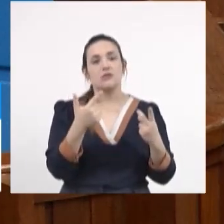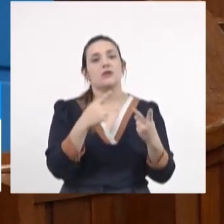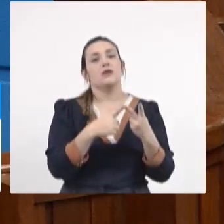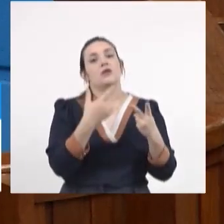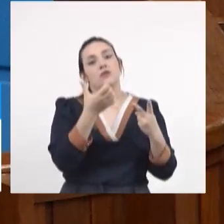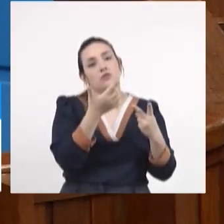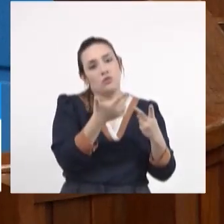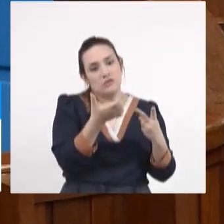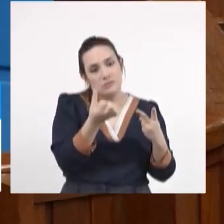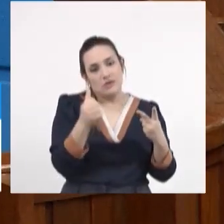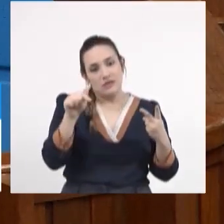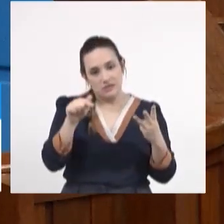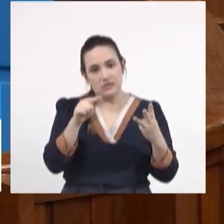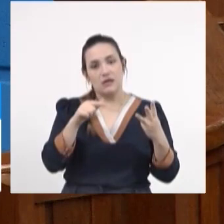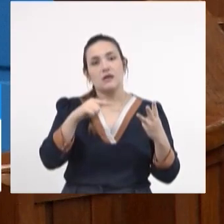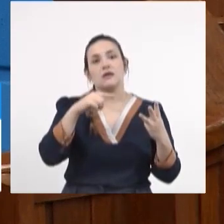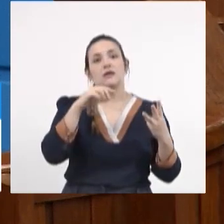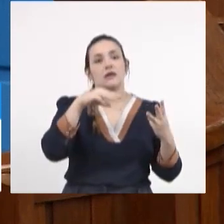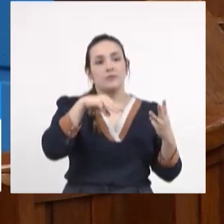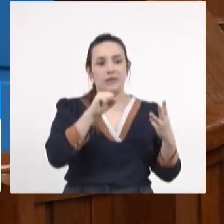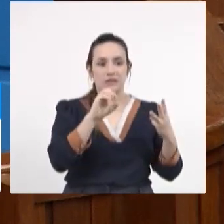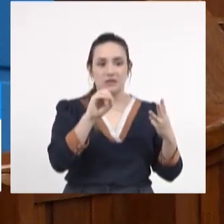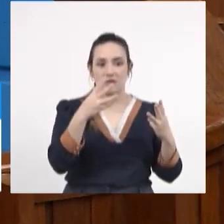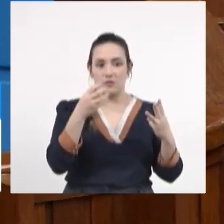BR-267, a MS-040 e a